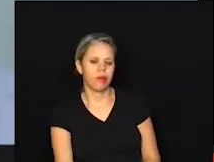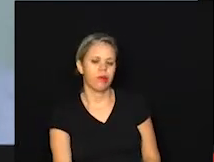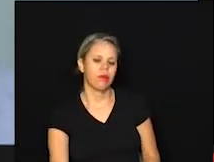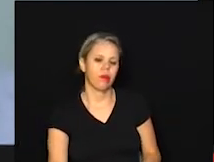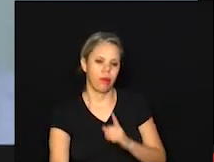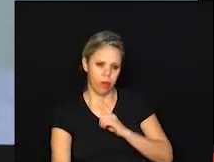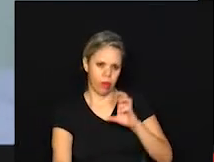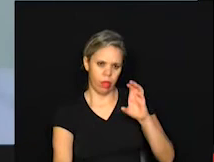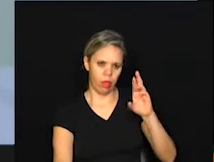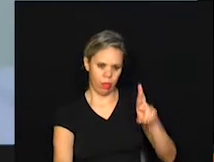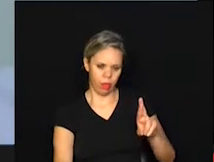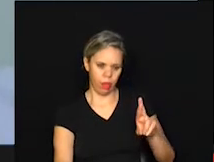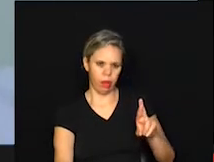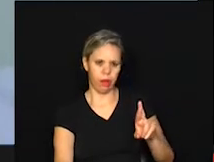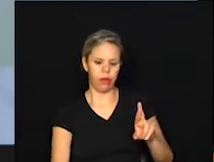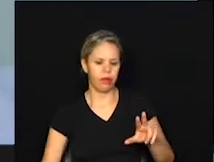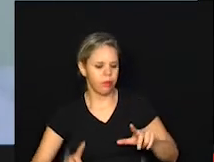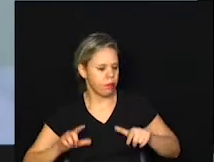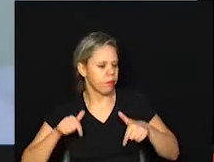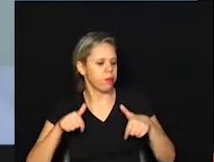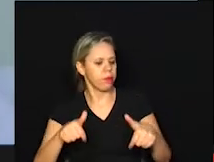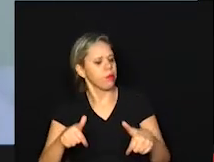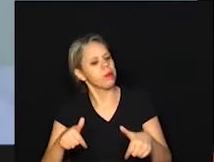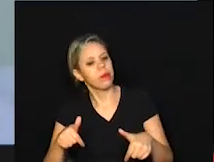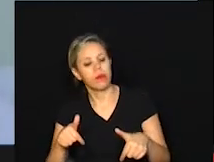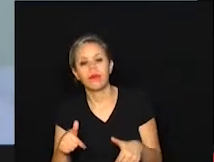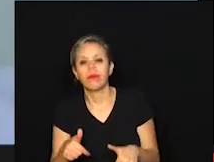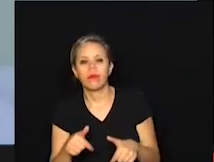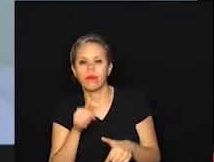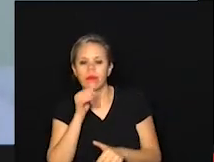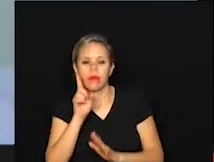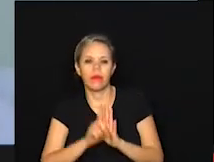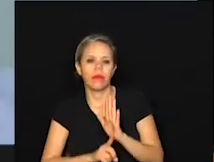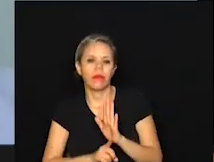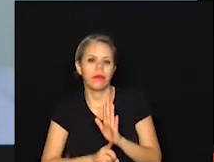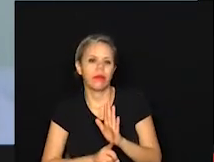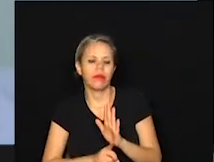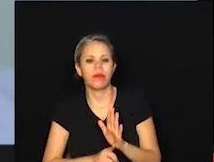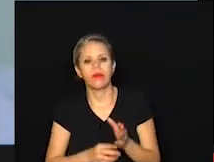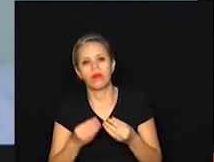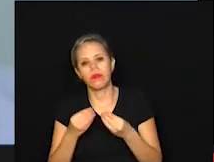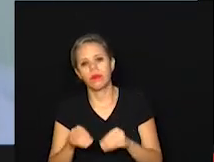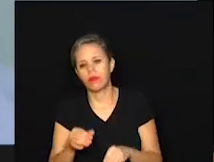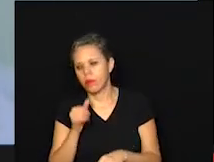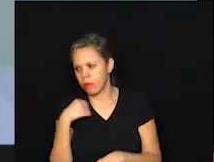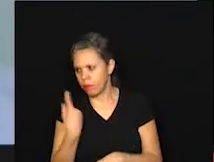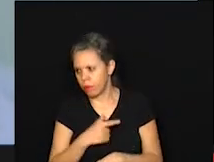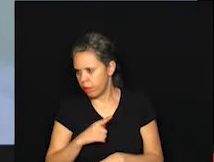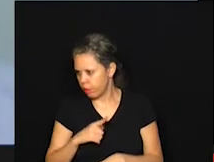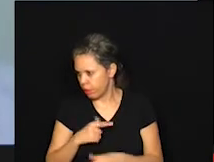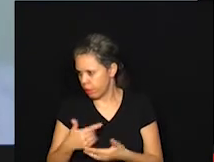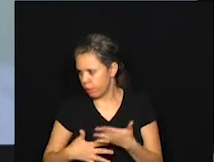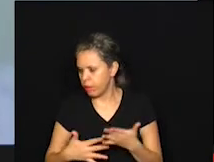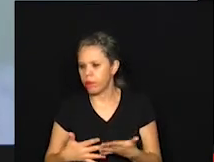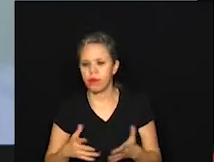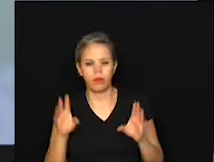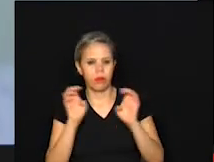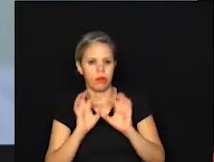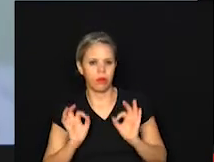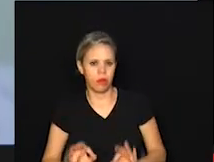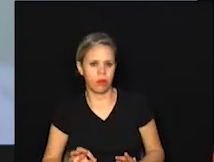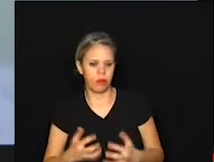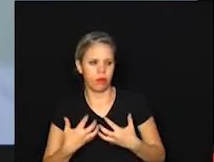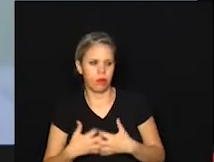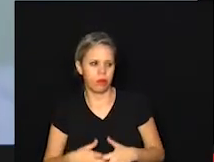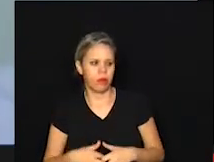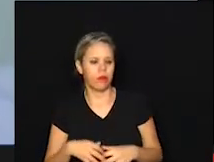CR, que também atua na questão dos direitos violados. Então, a gente tem algo muito bem estruturado, que